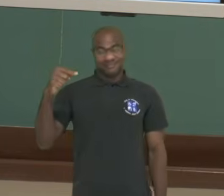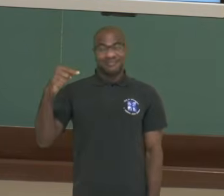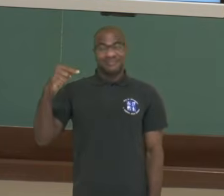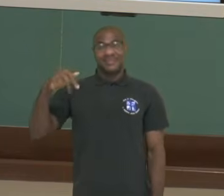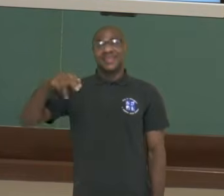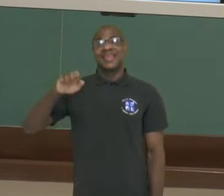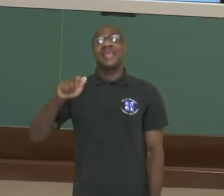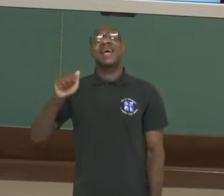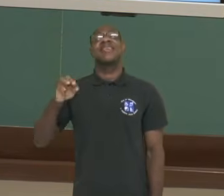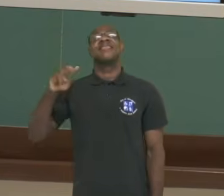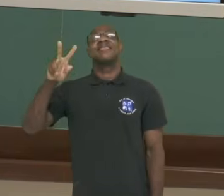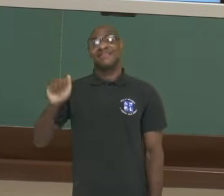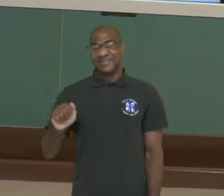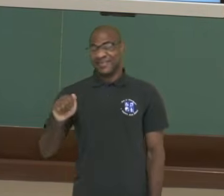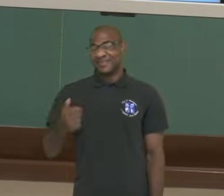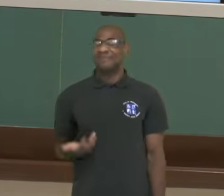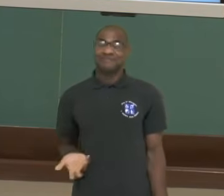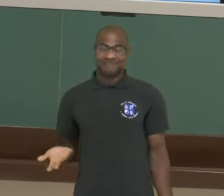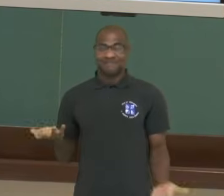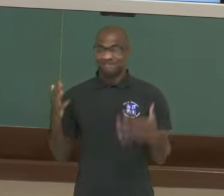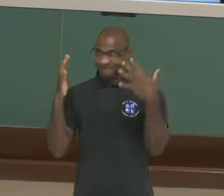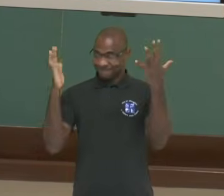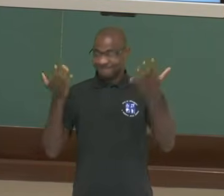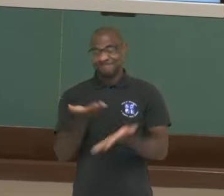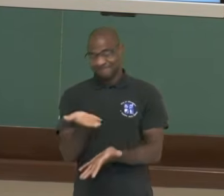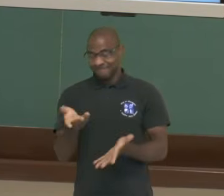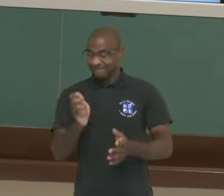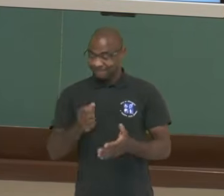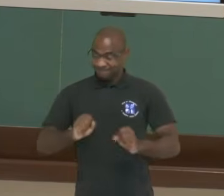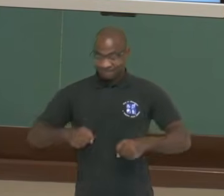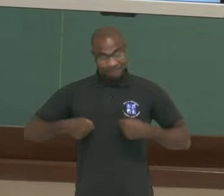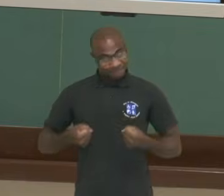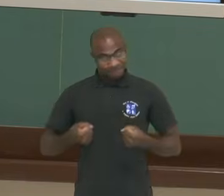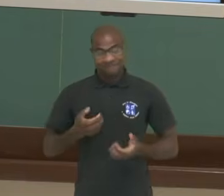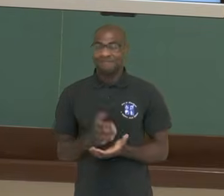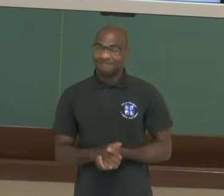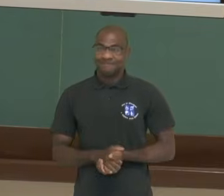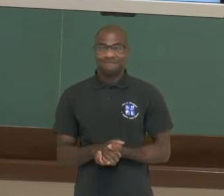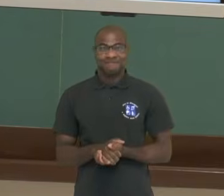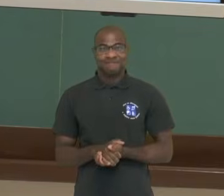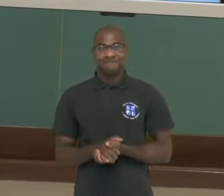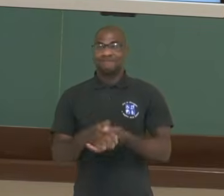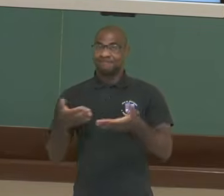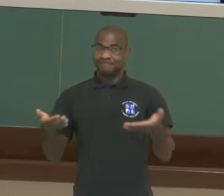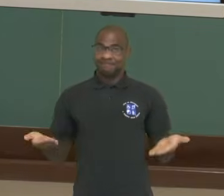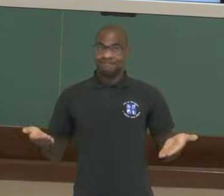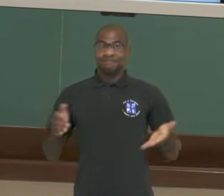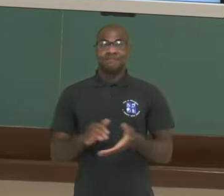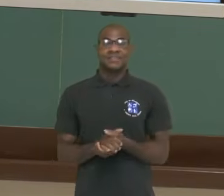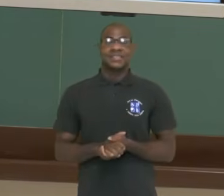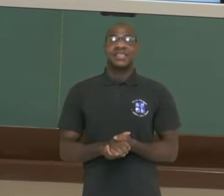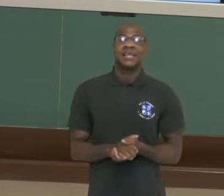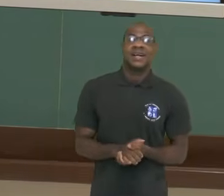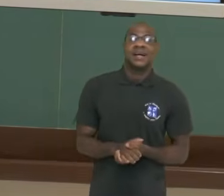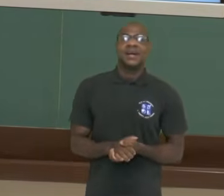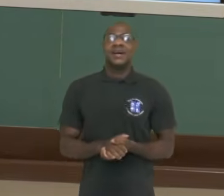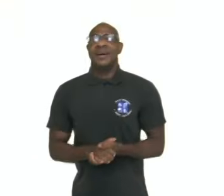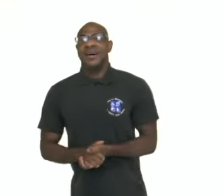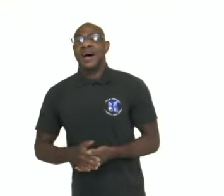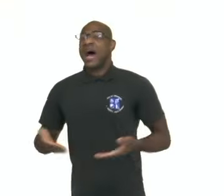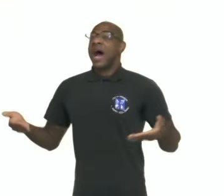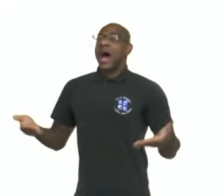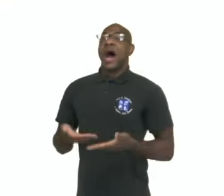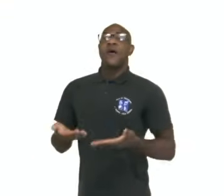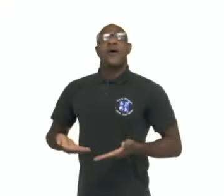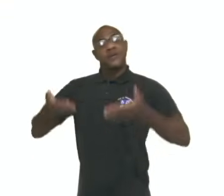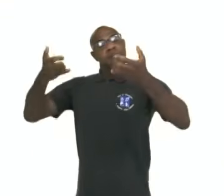negativa. Ok? Mandou bem? Parabéns aí pelo teu empenho e a tua dedicação, ok? Bora lá então. Agora a gente vai